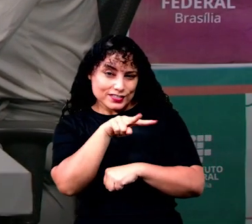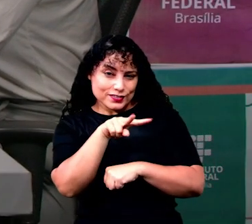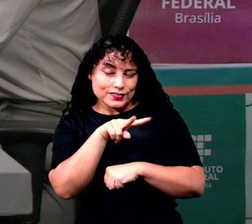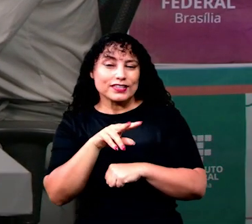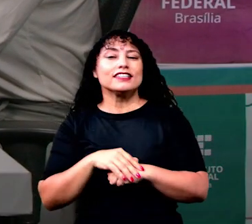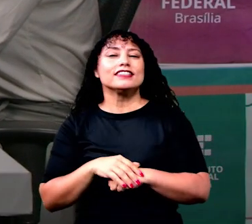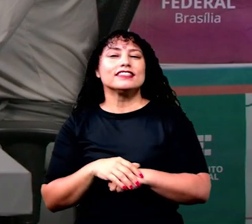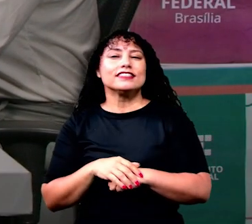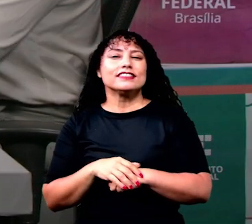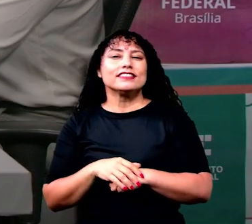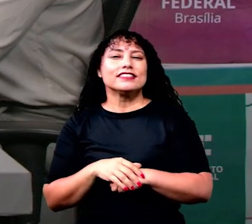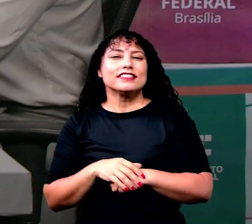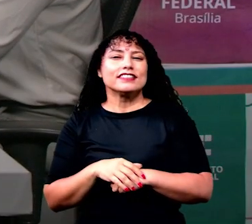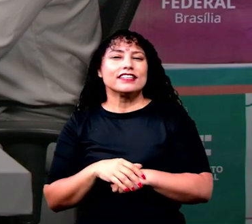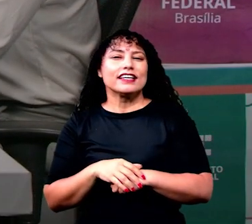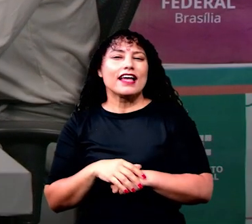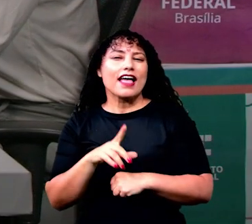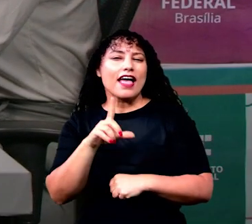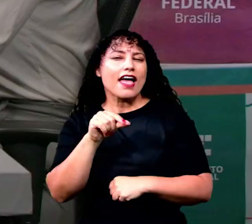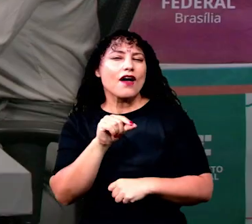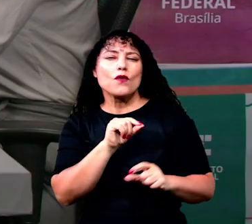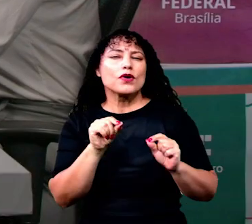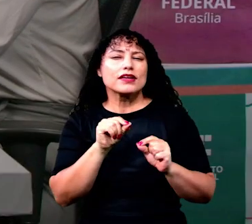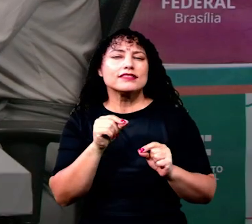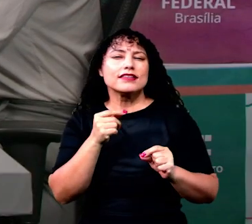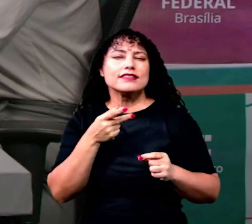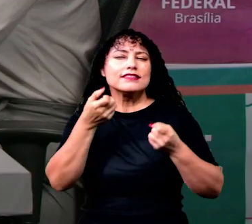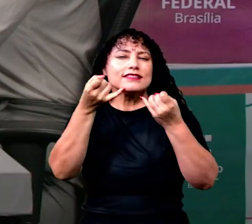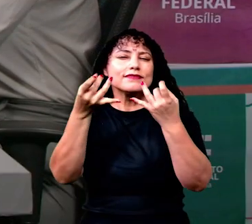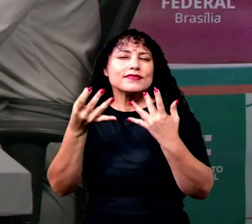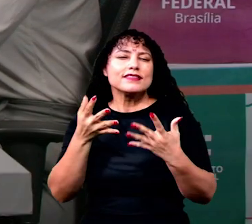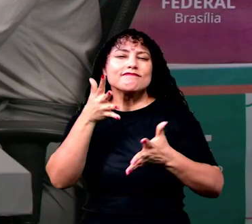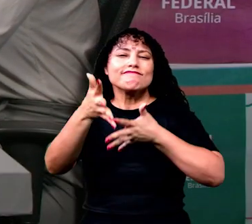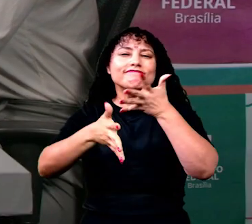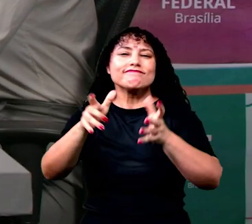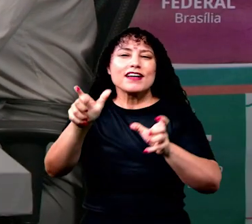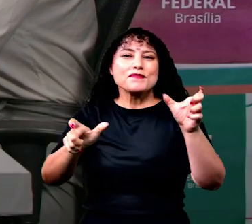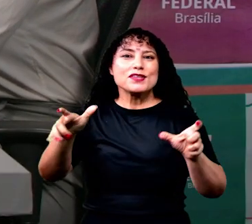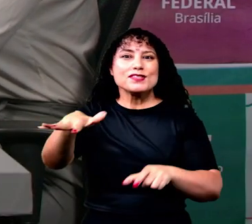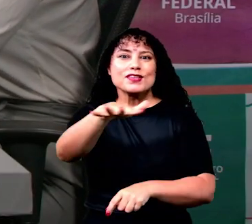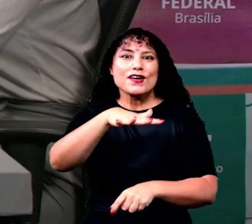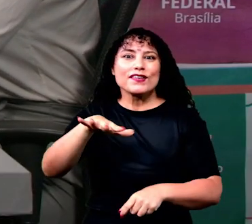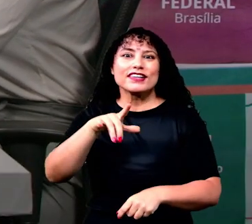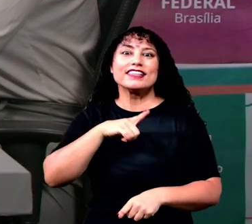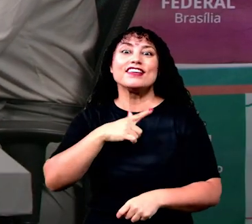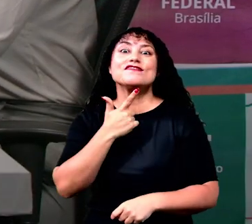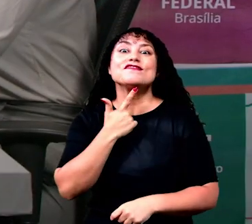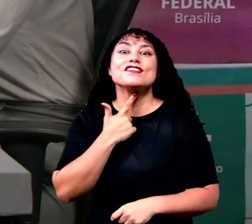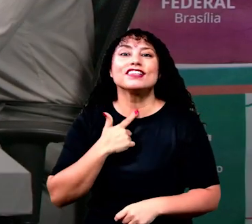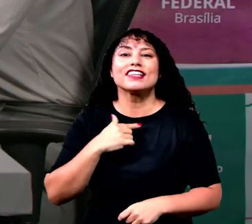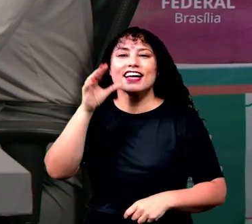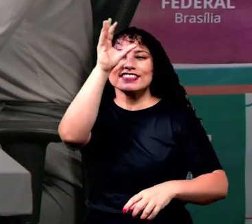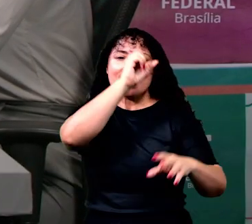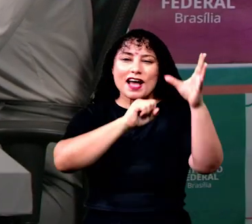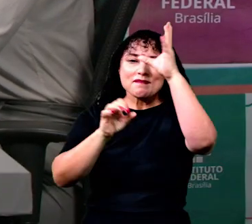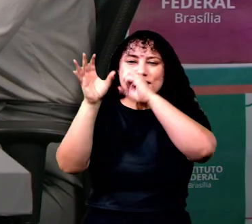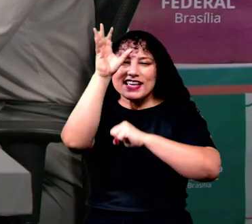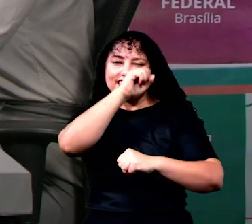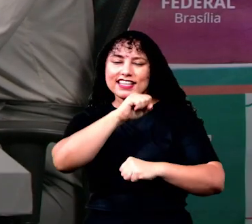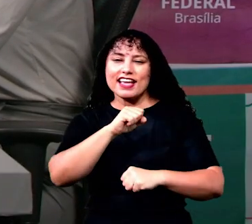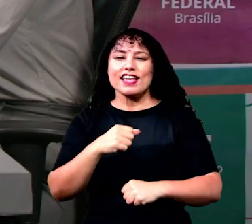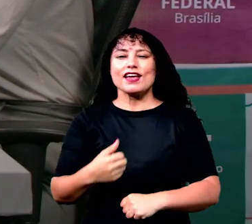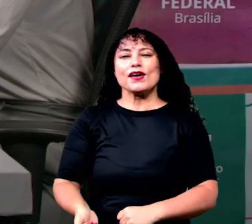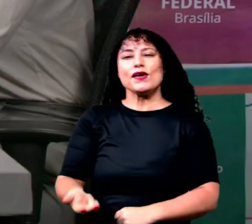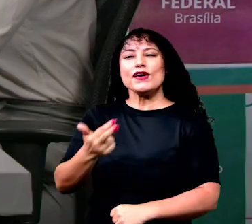vocês duas, uma de cada vez, o que vocês diriam para as pessoas que têm vontade de